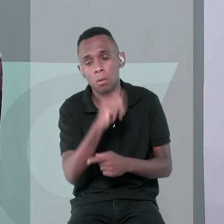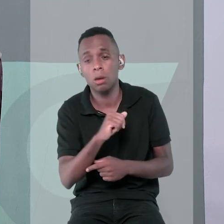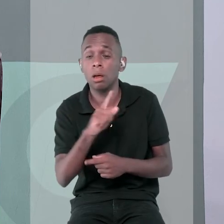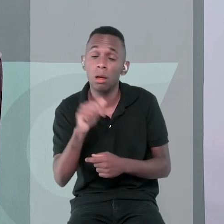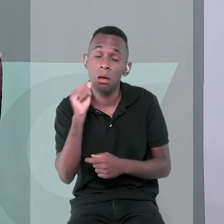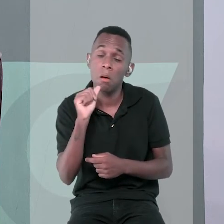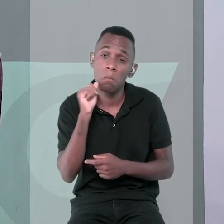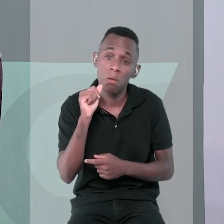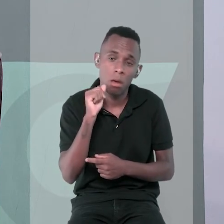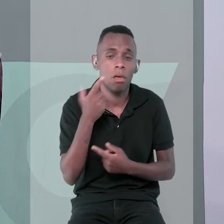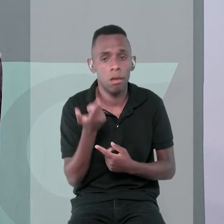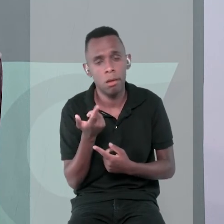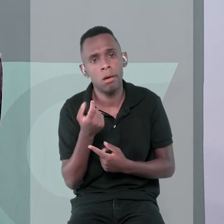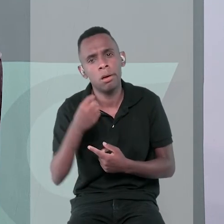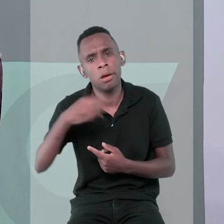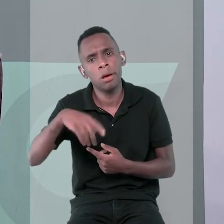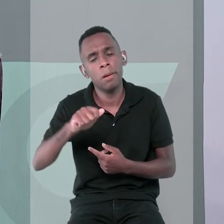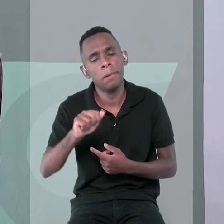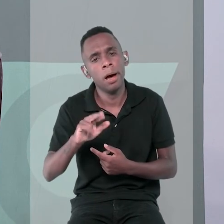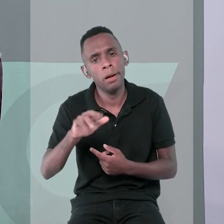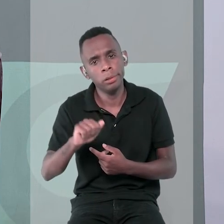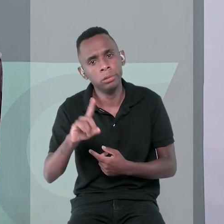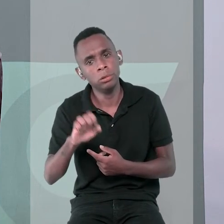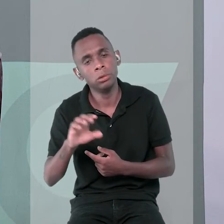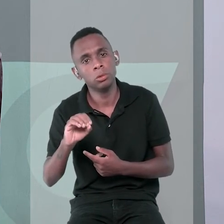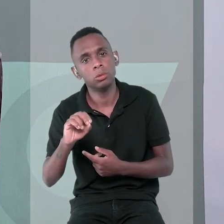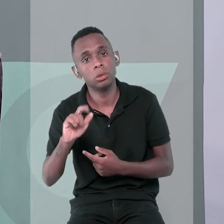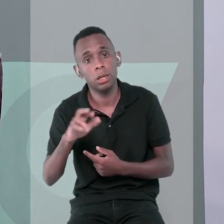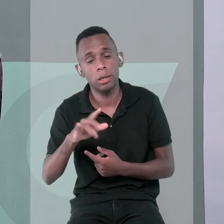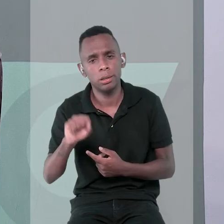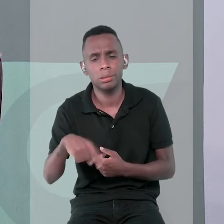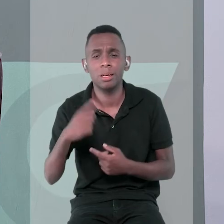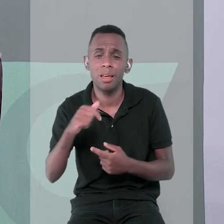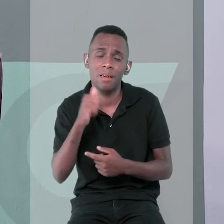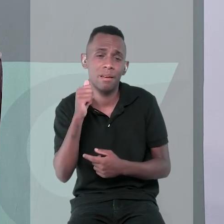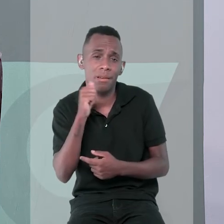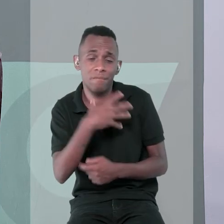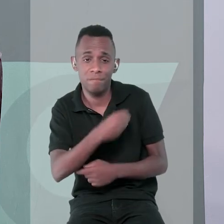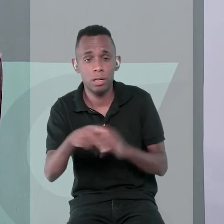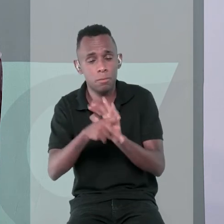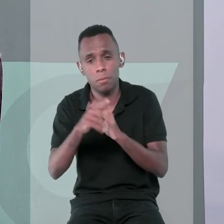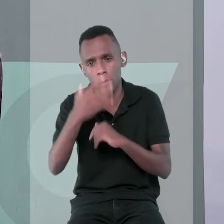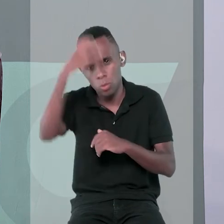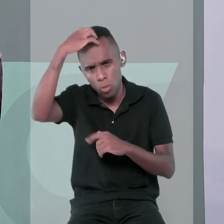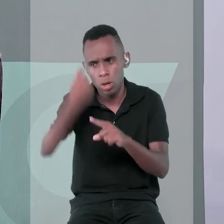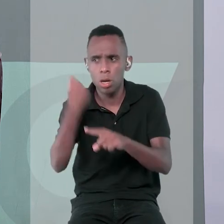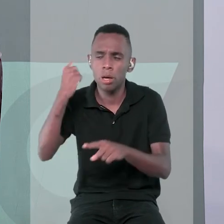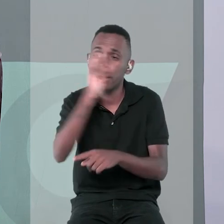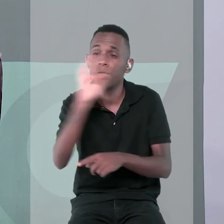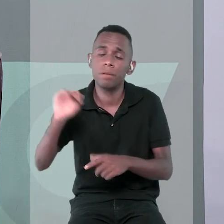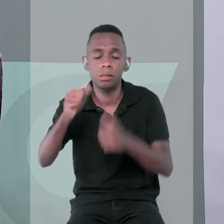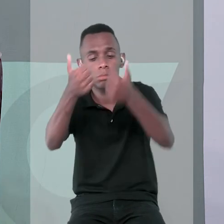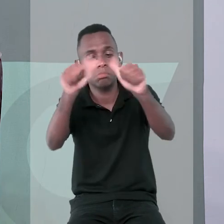de uma mulher, que é a Maria de Orleans, filha do último rei da França, que se torna uma escultora, e ela faz uma escultura